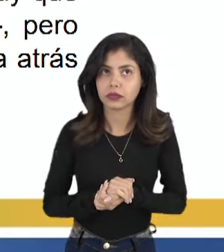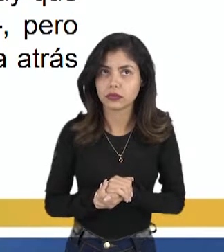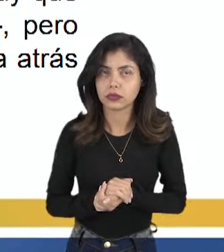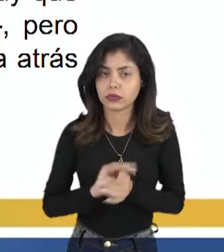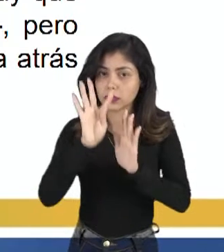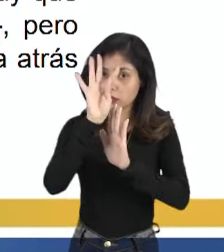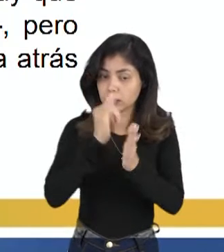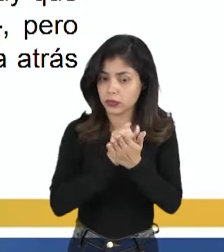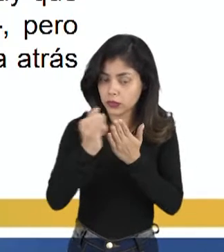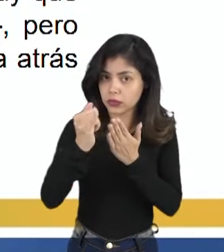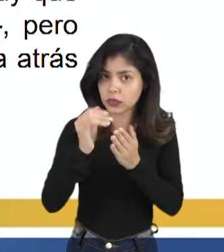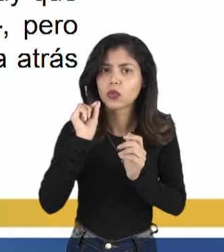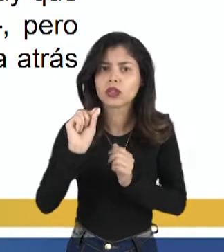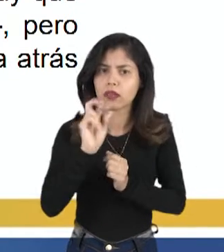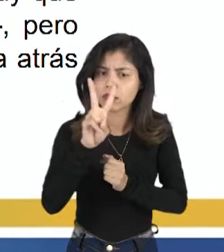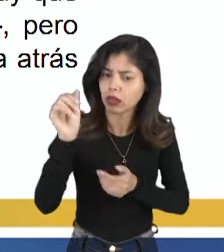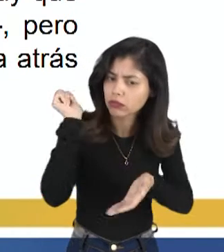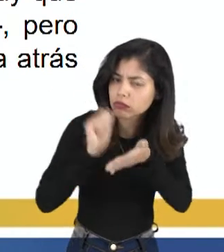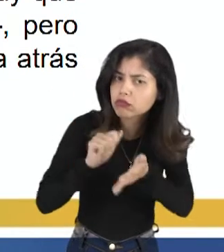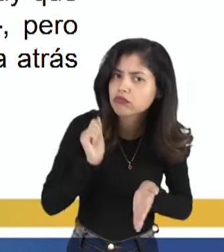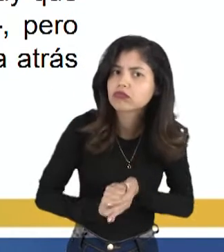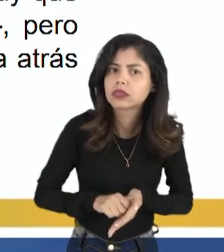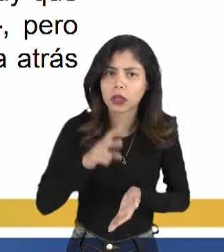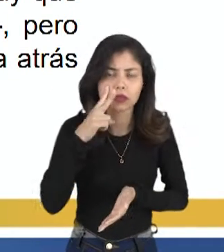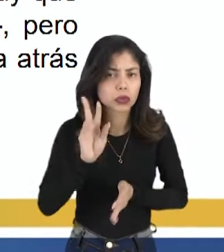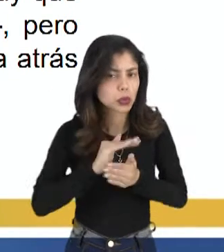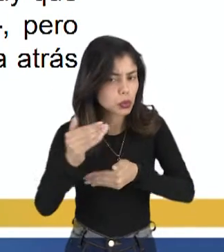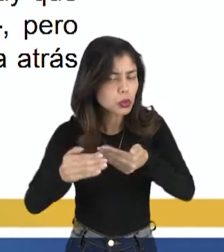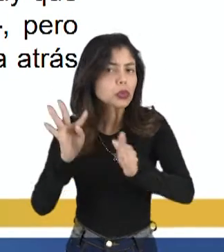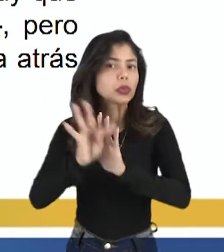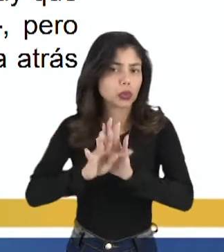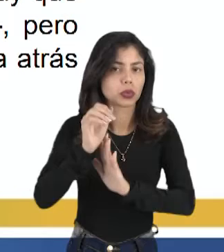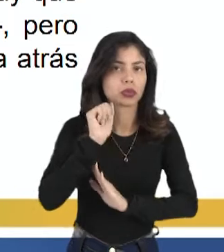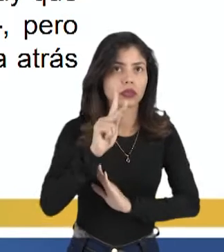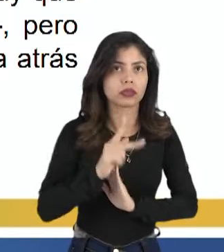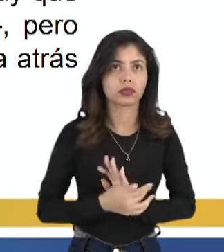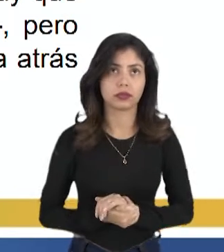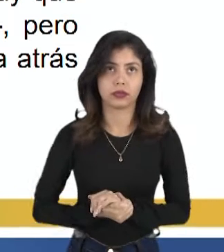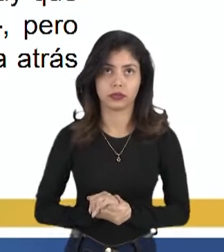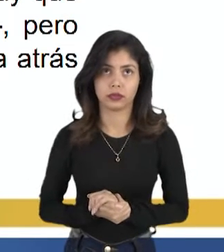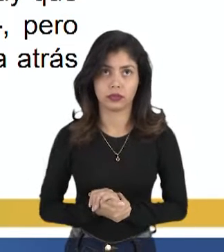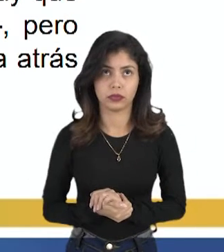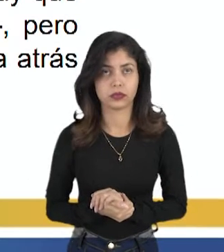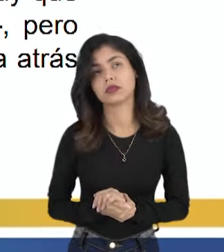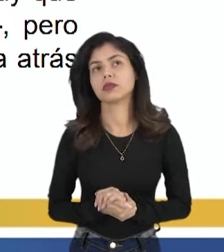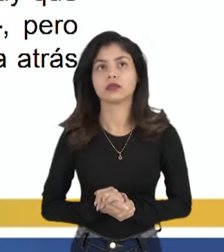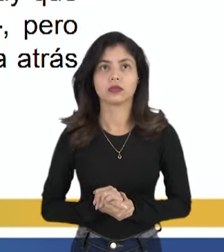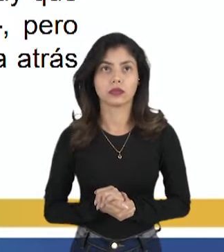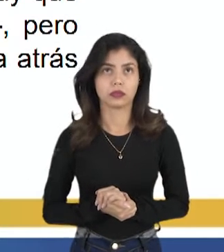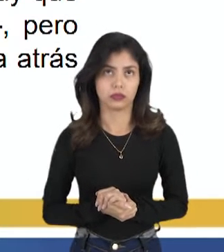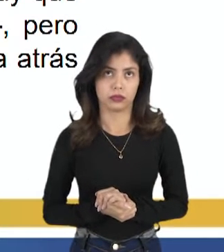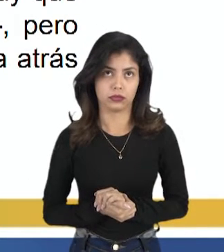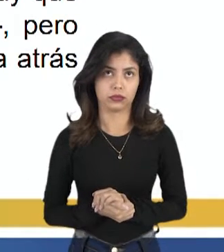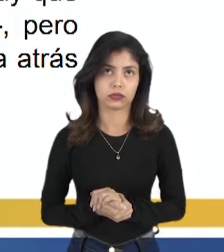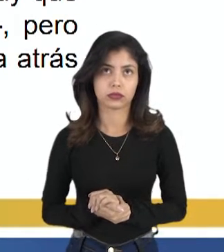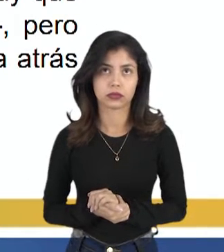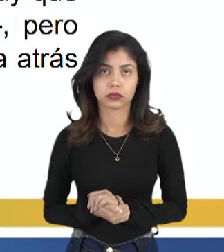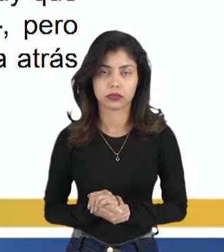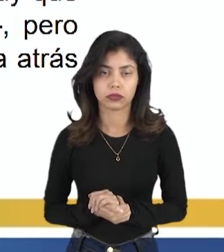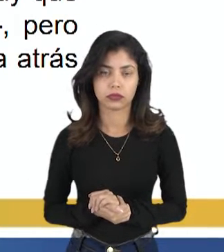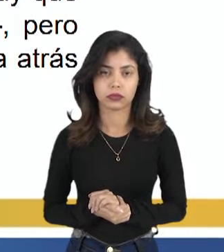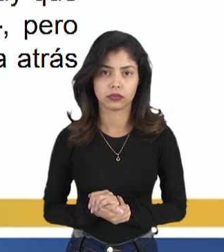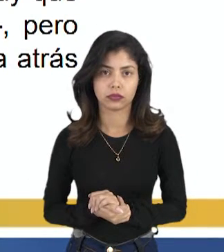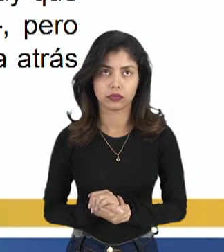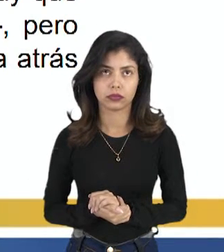uma introdução ao que vai ser visto durante o decorrer do texto, tá bom? Então, emotivo encontro em